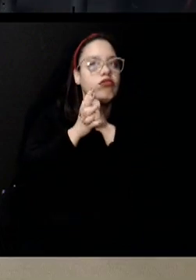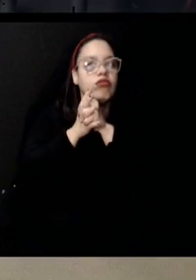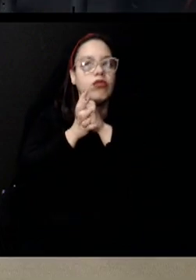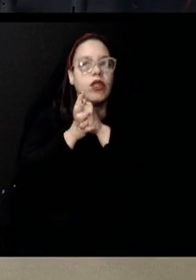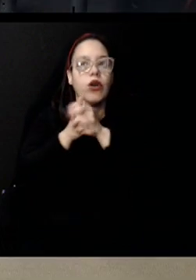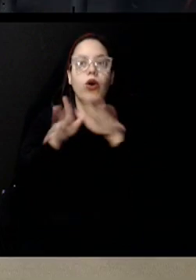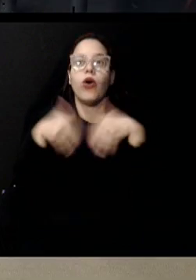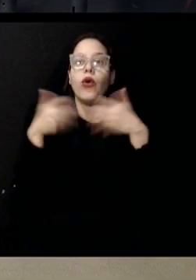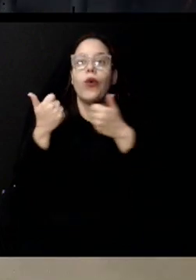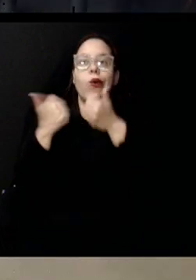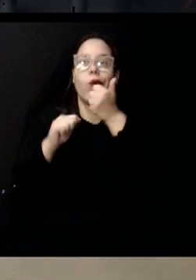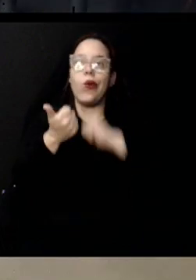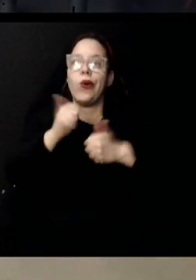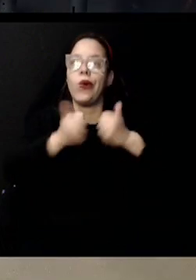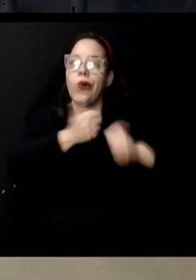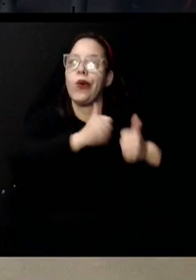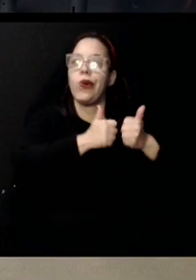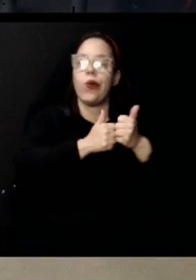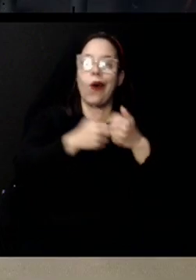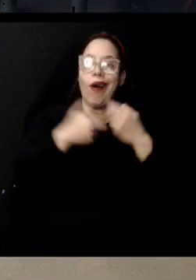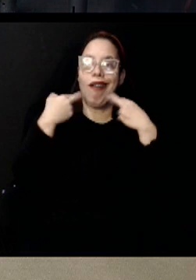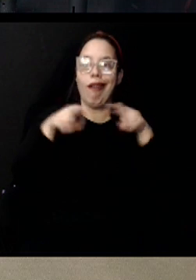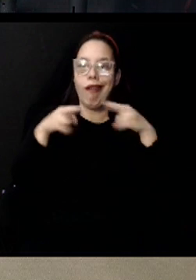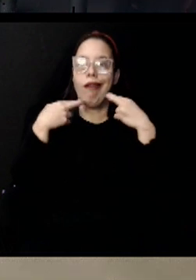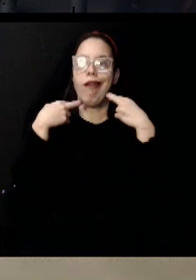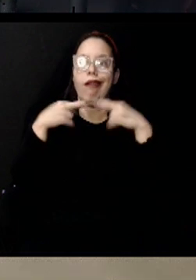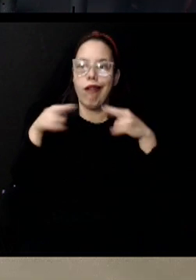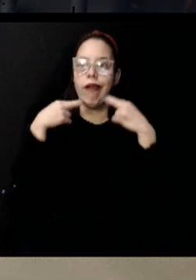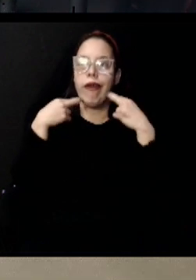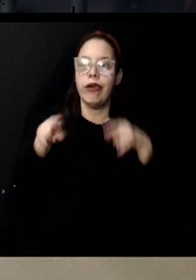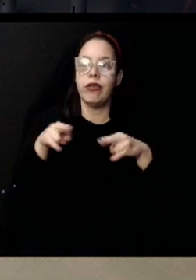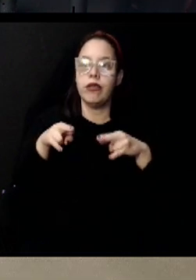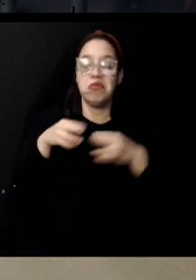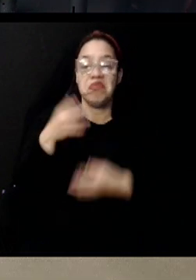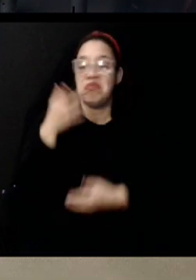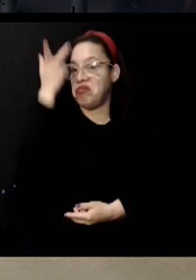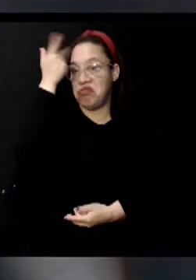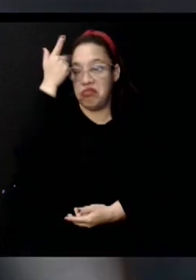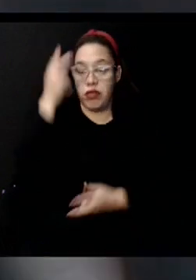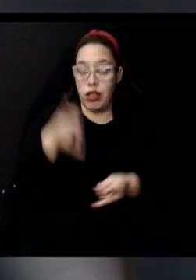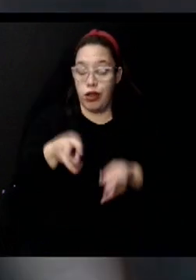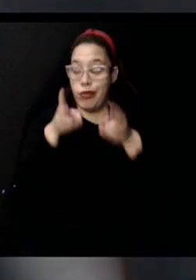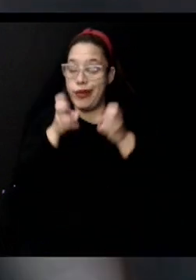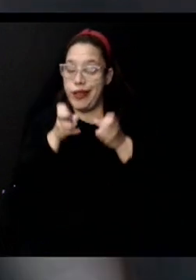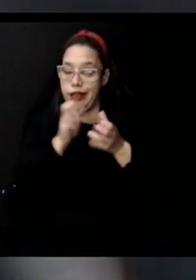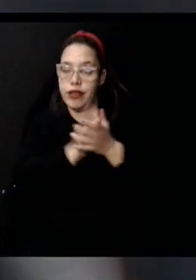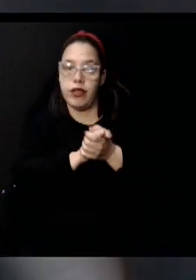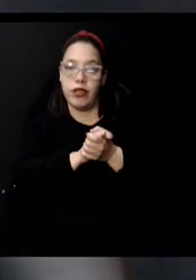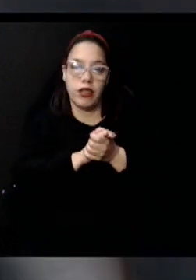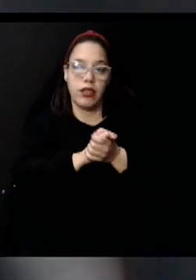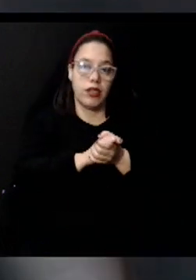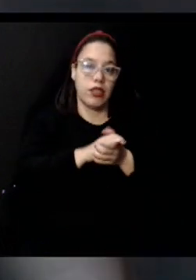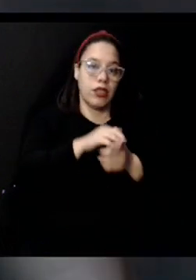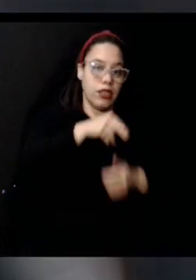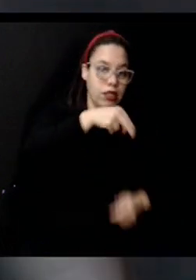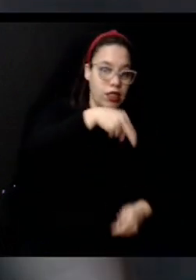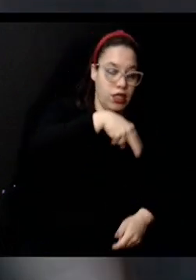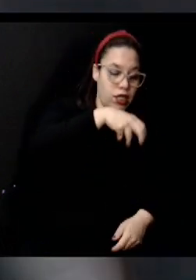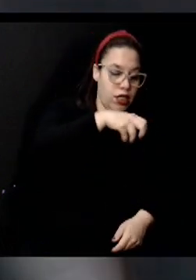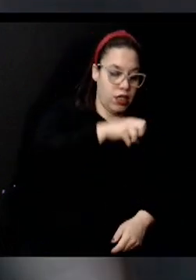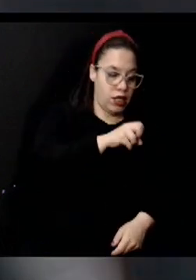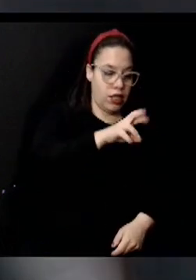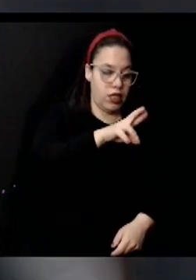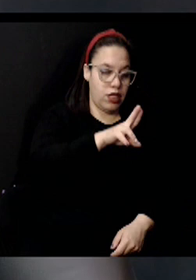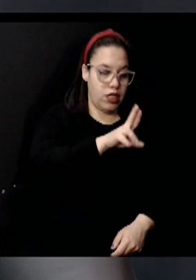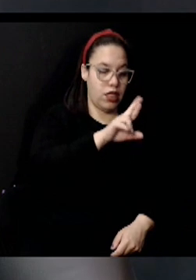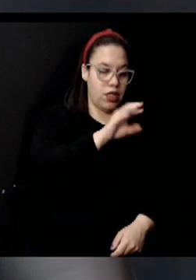avaliação sobre essa reclamação que às vezes é tão automática que a gente nem percebe? Neuropsicologicamente falando, quando